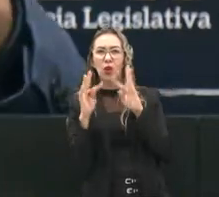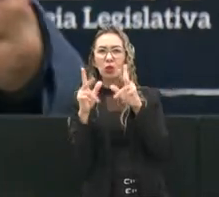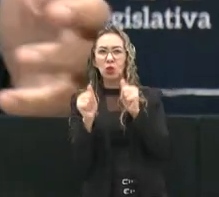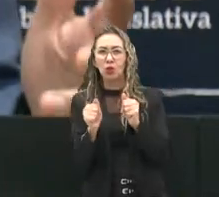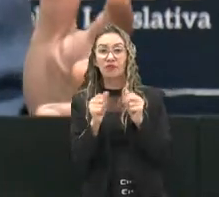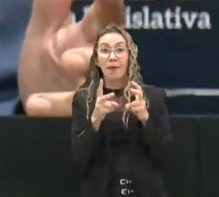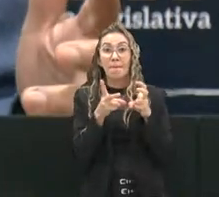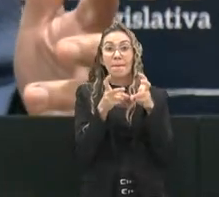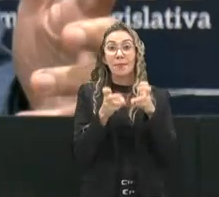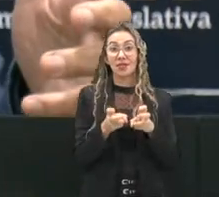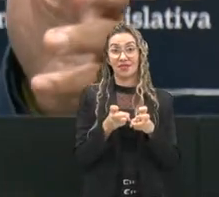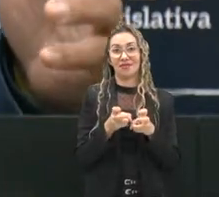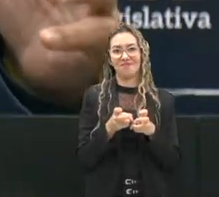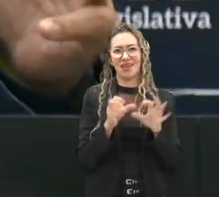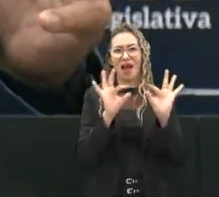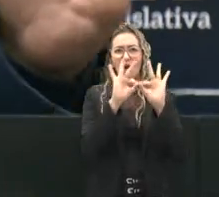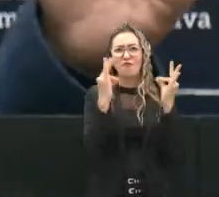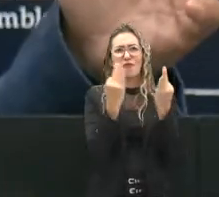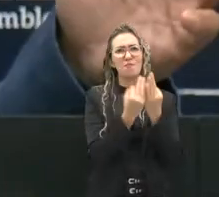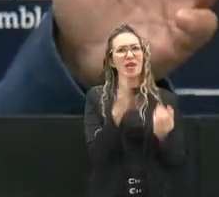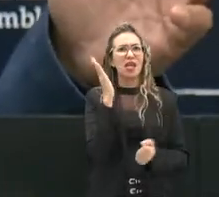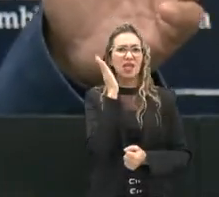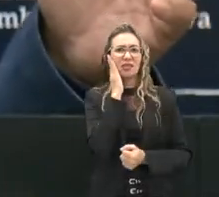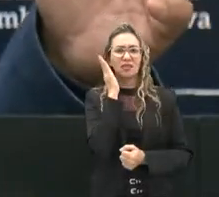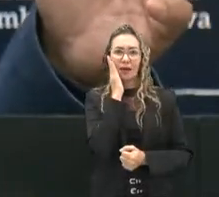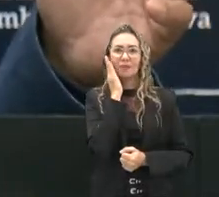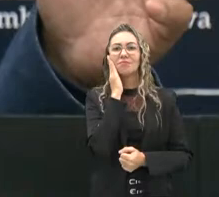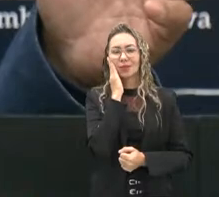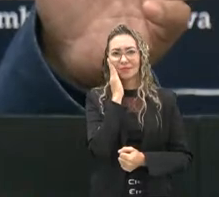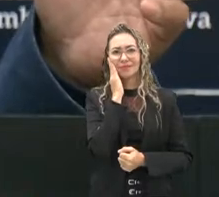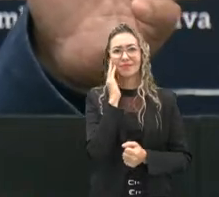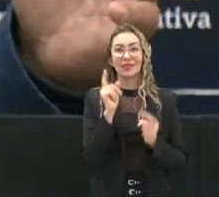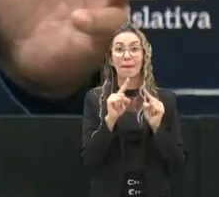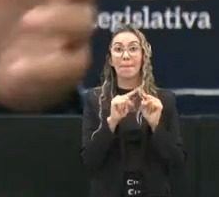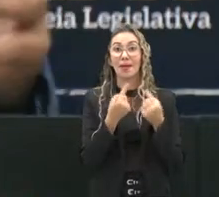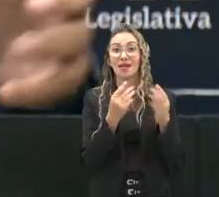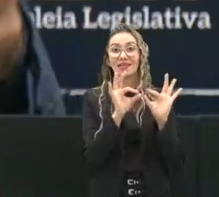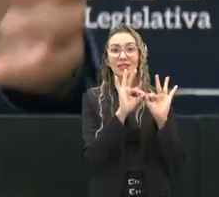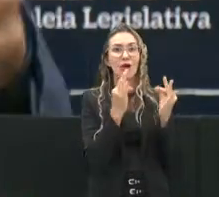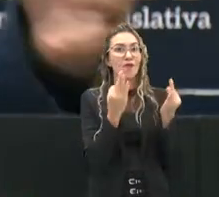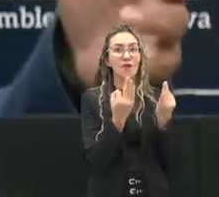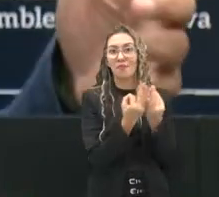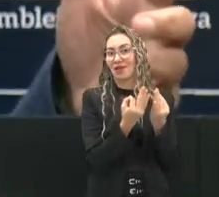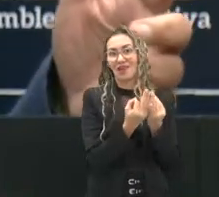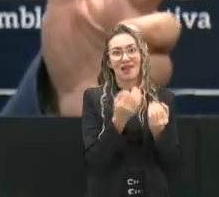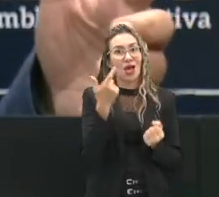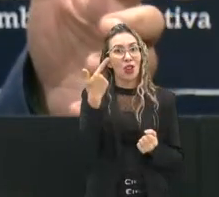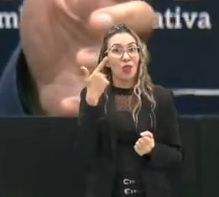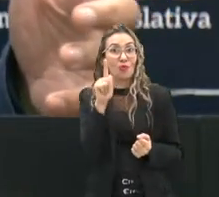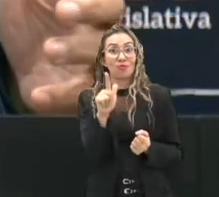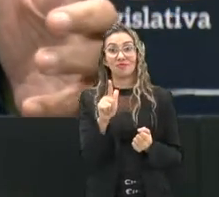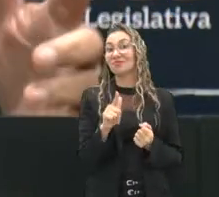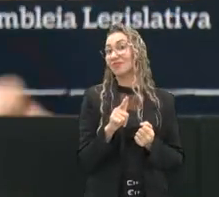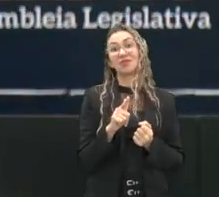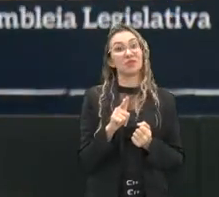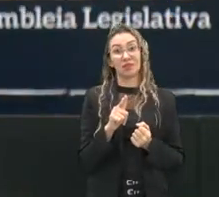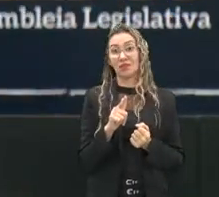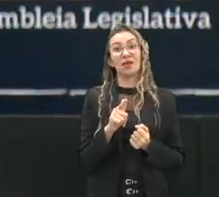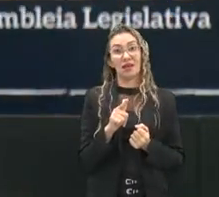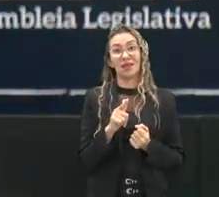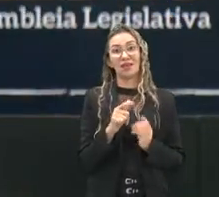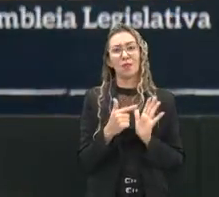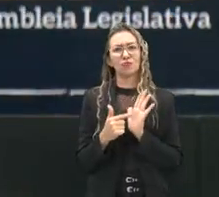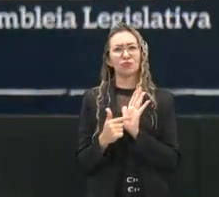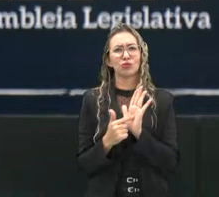A família sabe disso, mas a família não consegue reverberar, né,